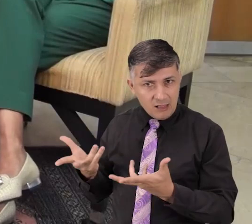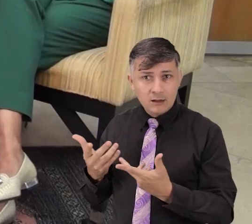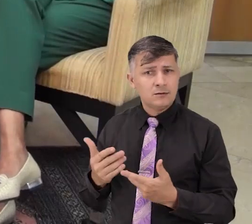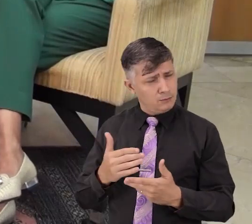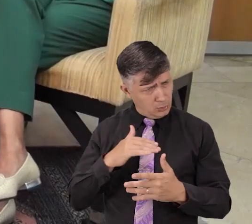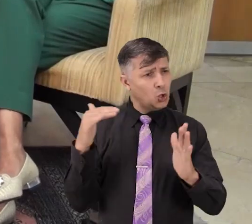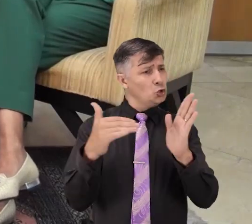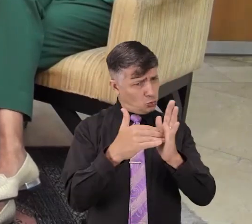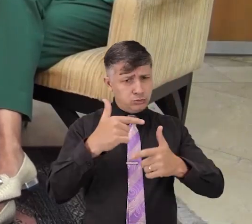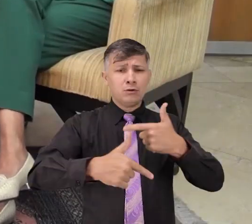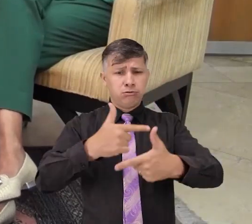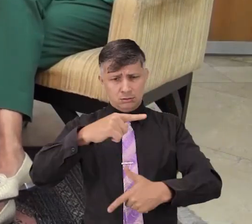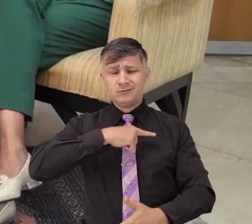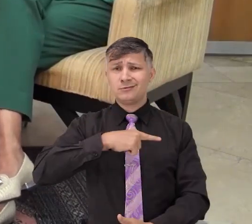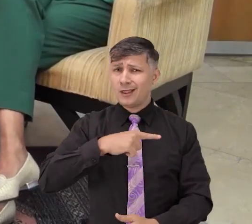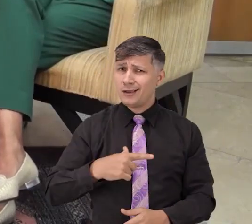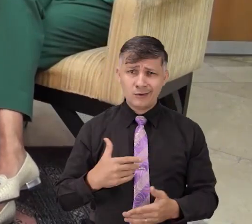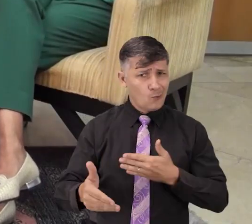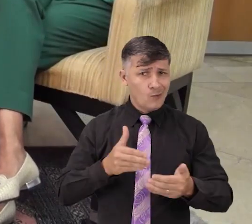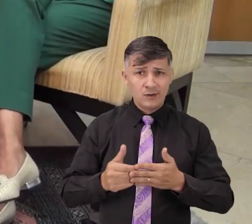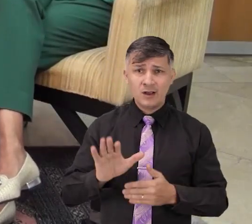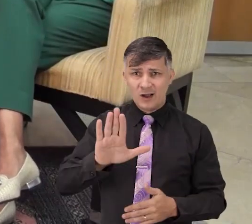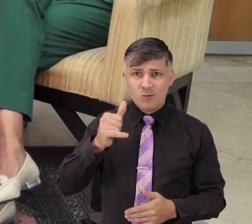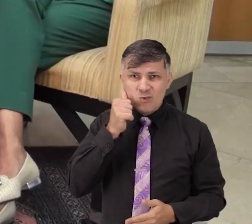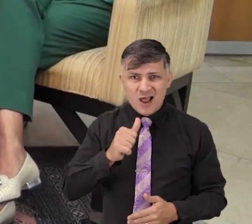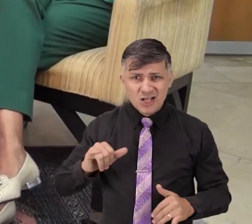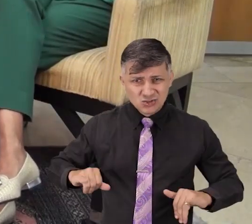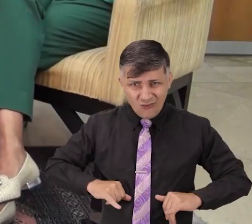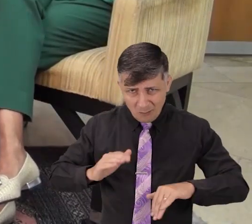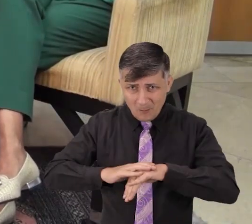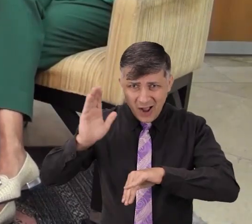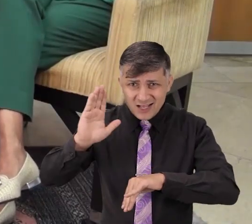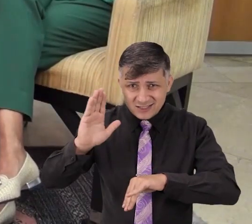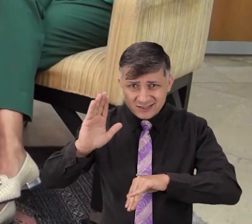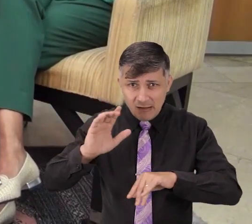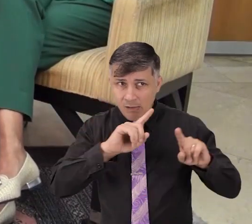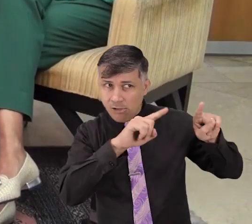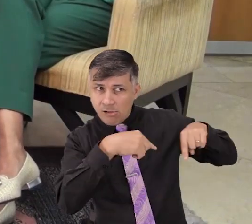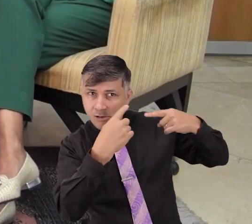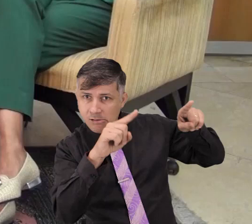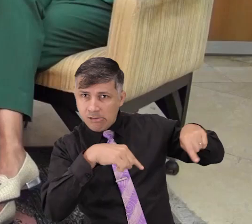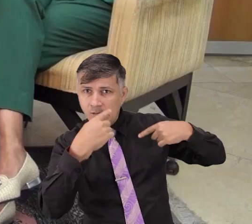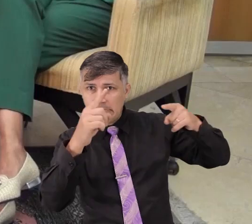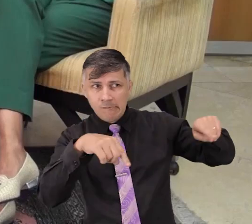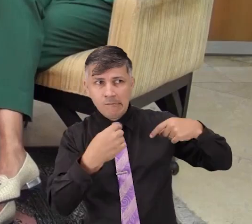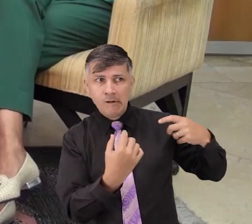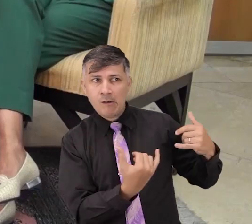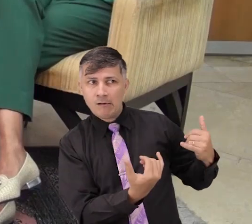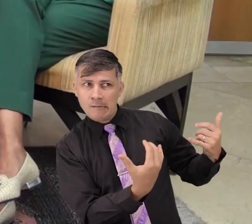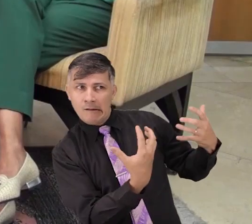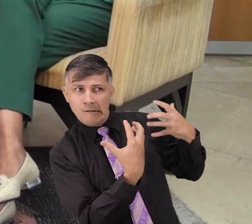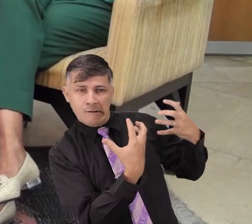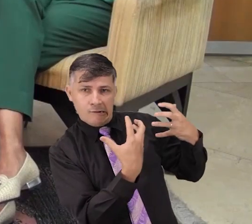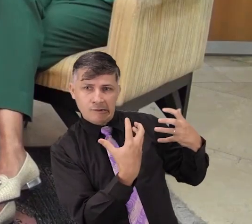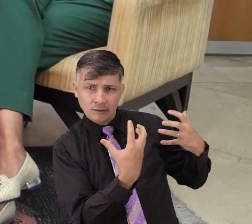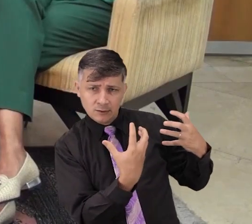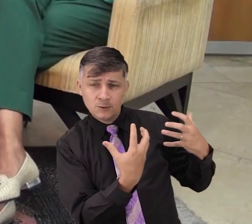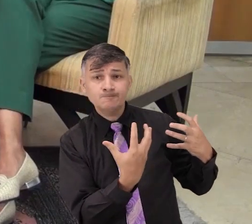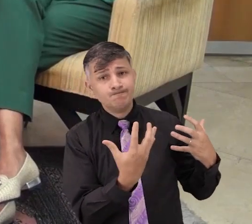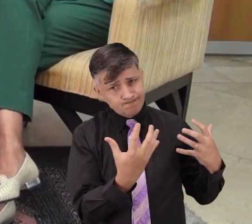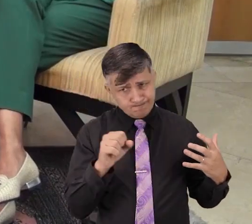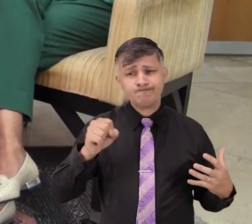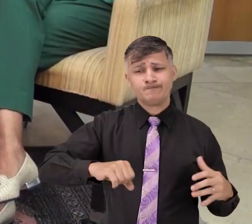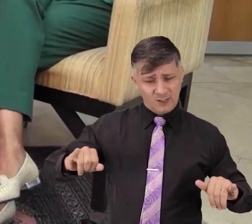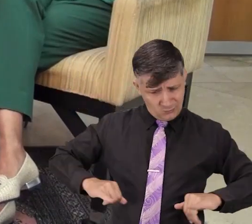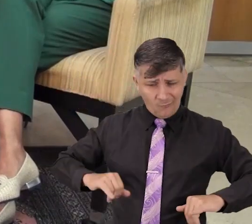assédio? Muito mais. Muito mais. Até pela vulnerabilidade. Com certeza. Né, por situações